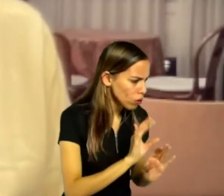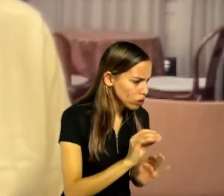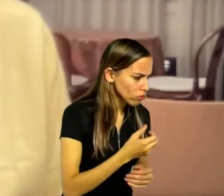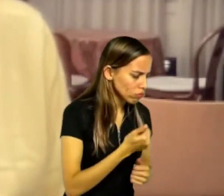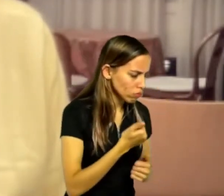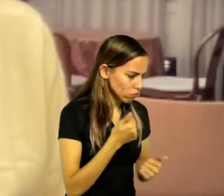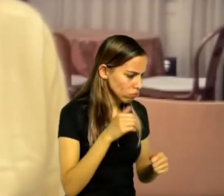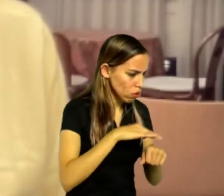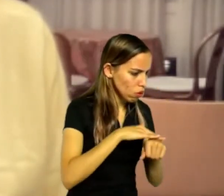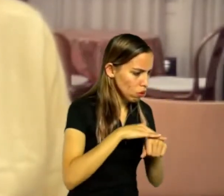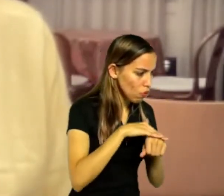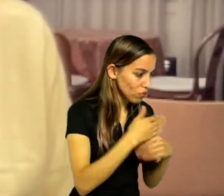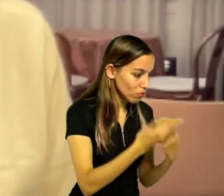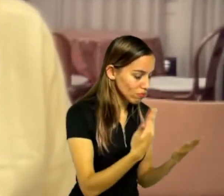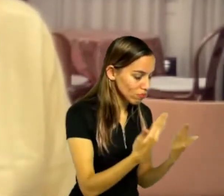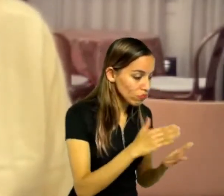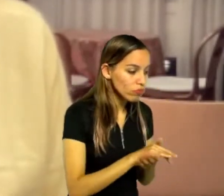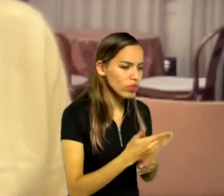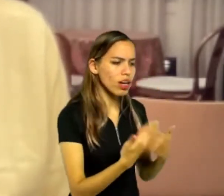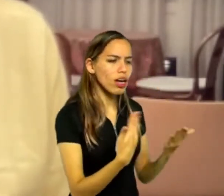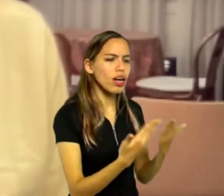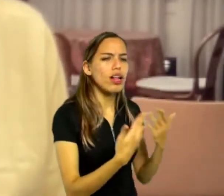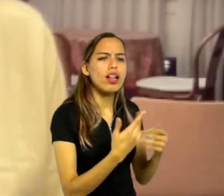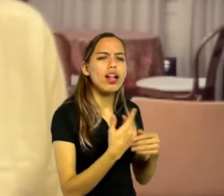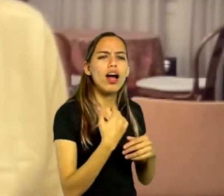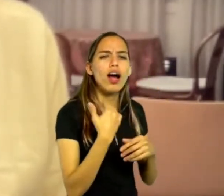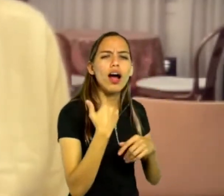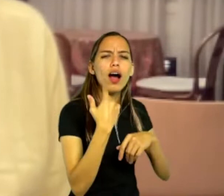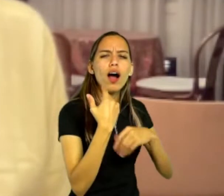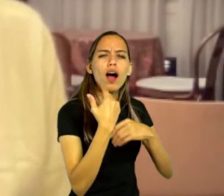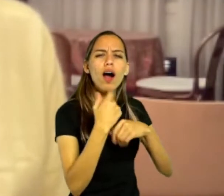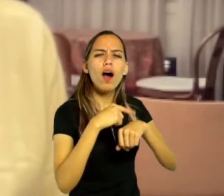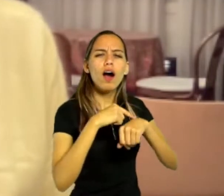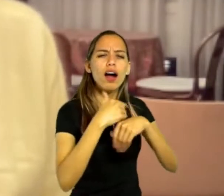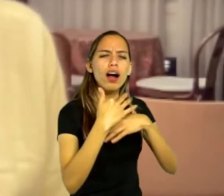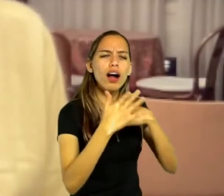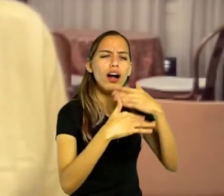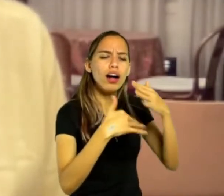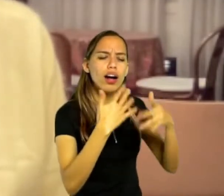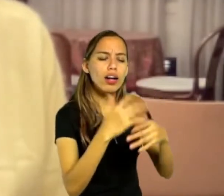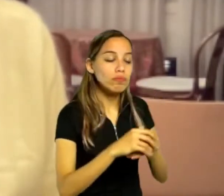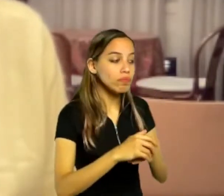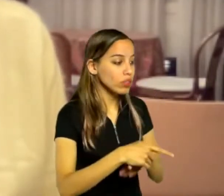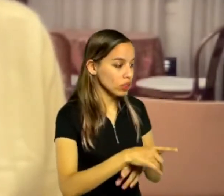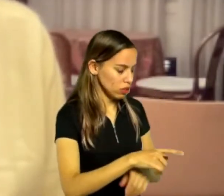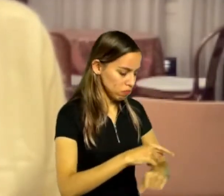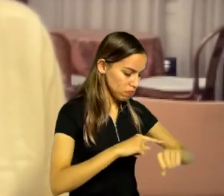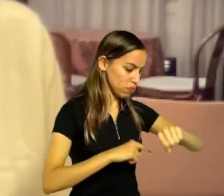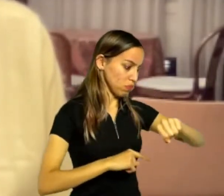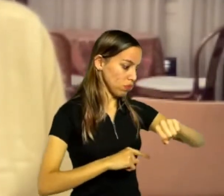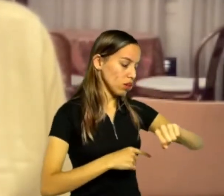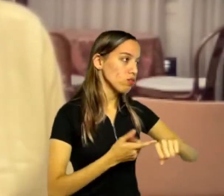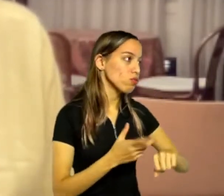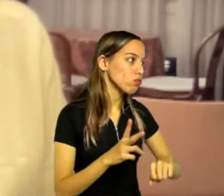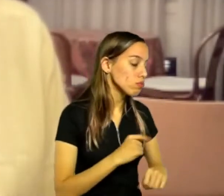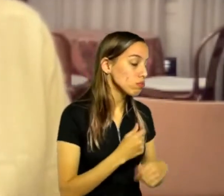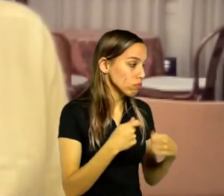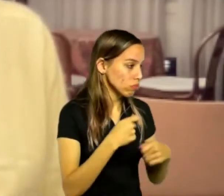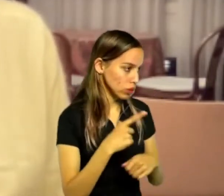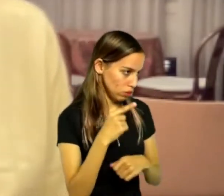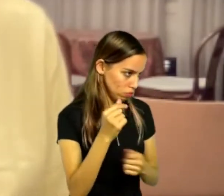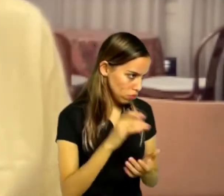sexta-feira é o dia que os presos limpam as celas para receber as visitas no fim de